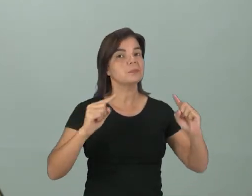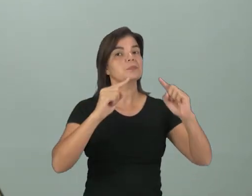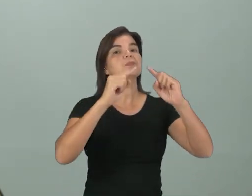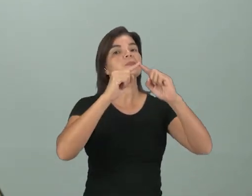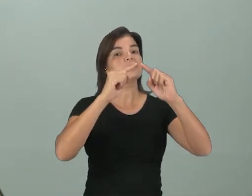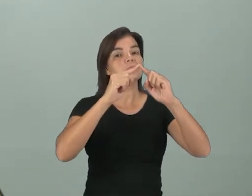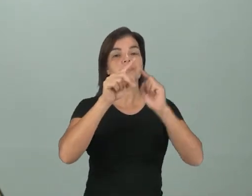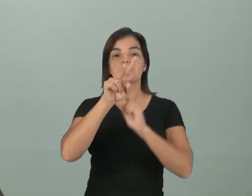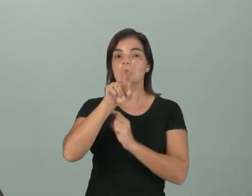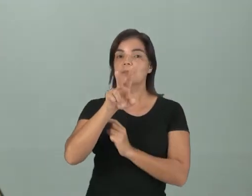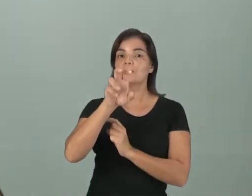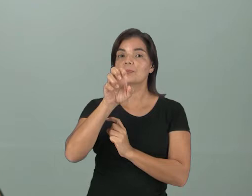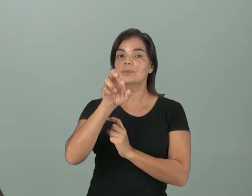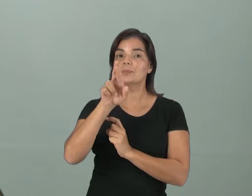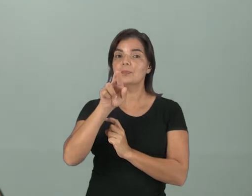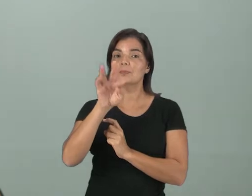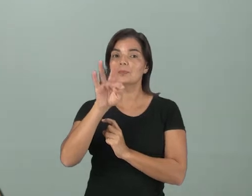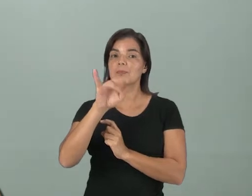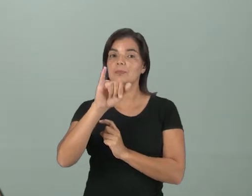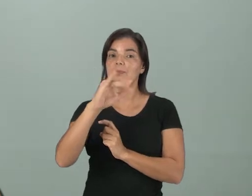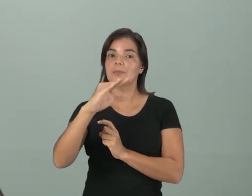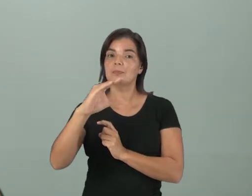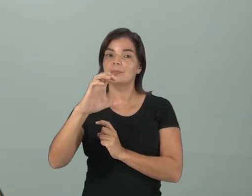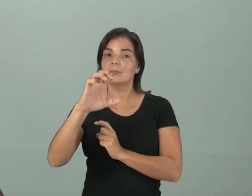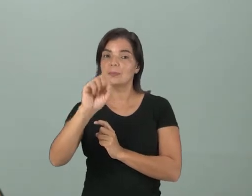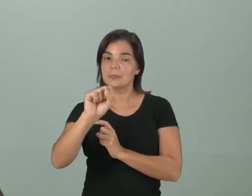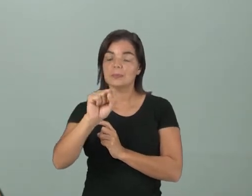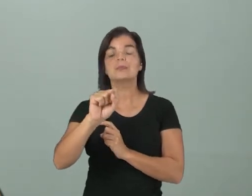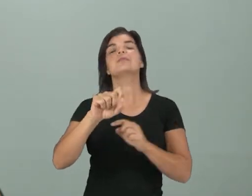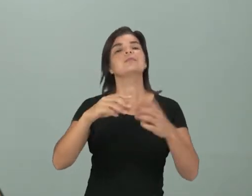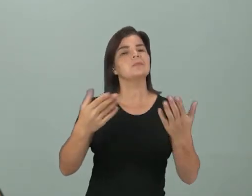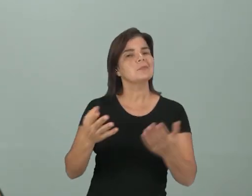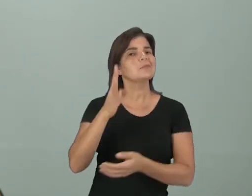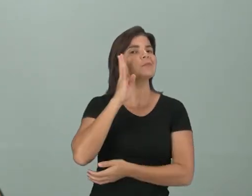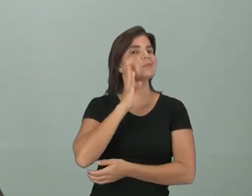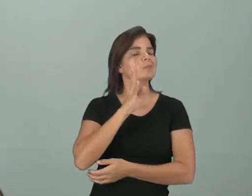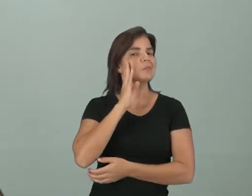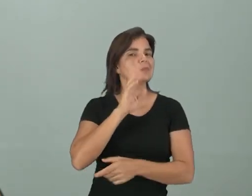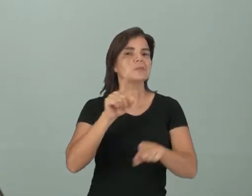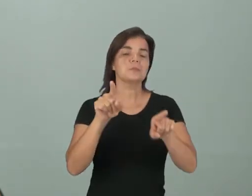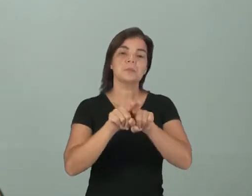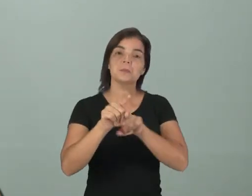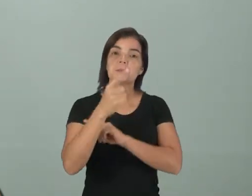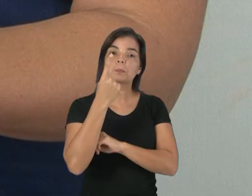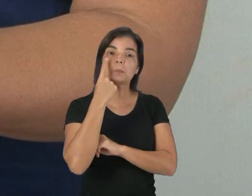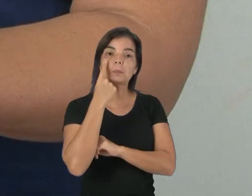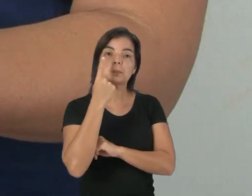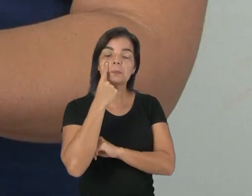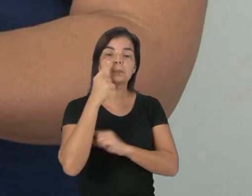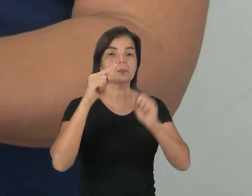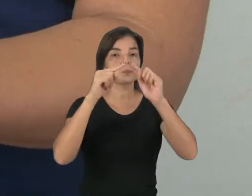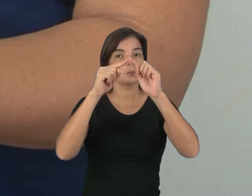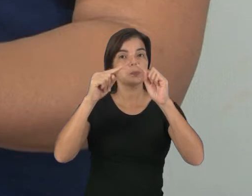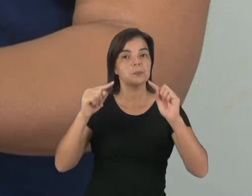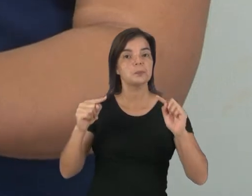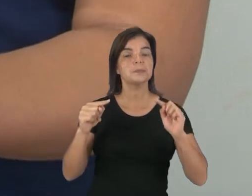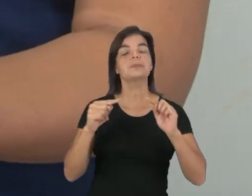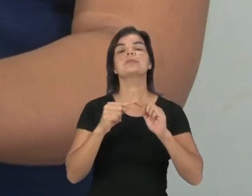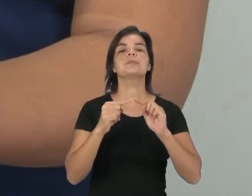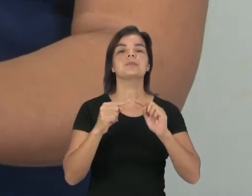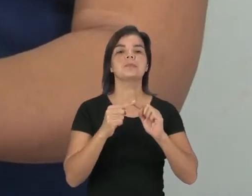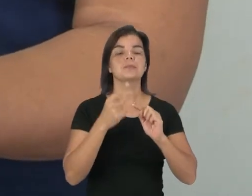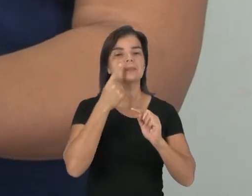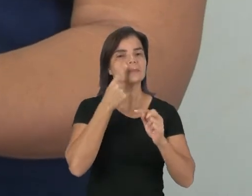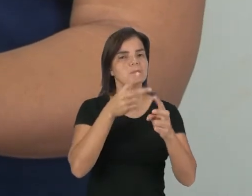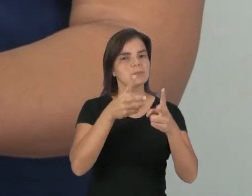vértices. Isso mesmo. Você sabia disso? Olha que legal. Então, se nós fôssemos olhar essa pirâmide aqui,